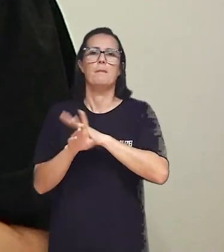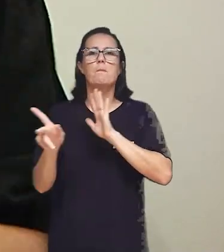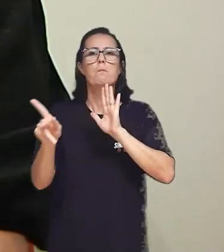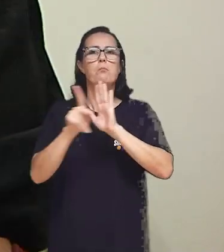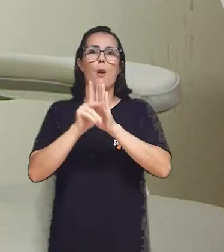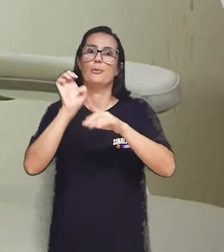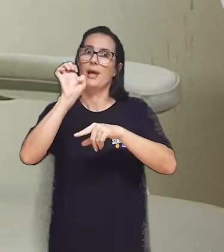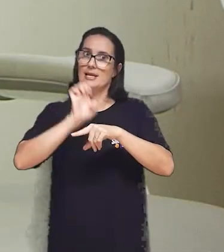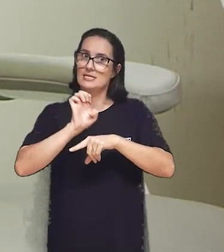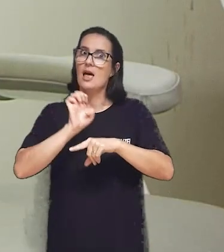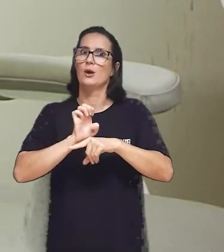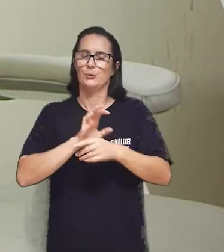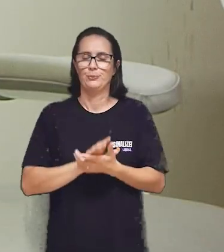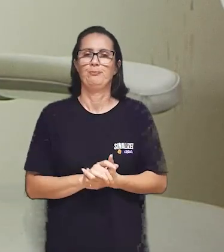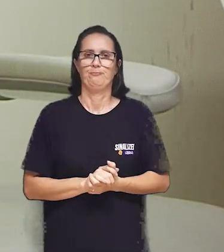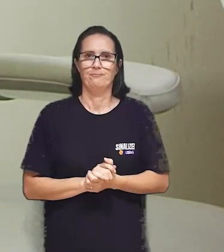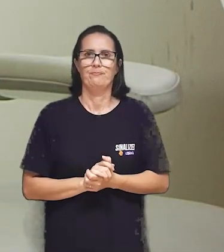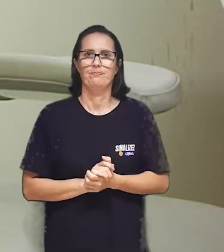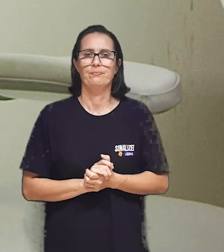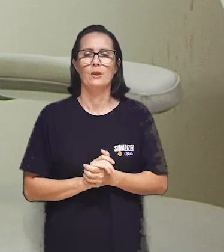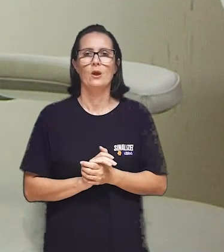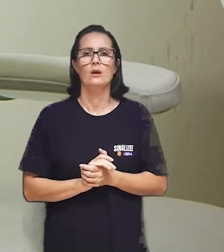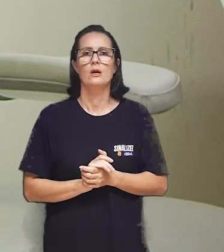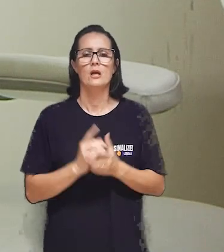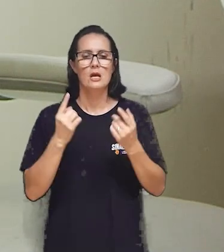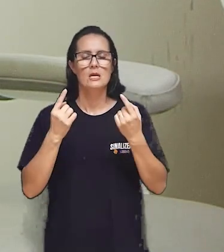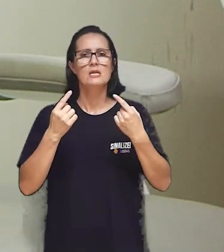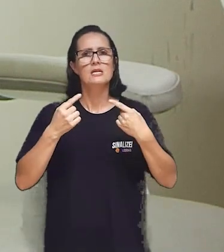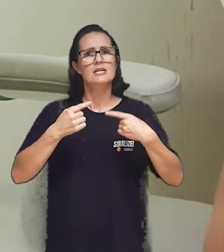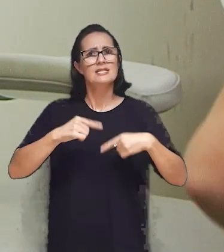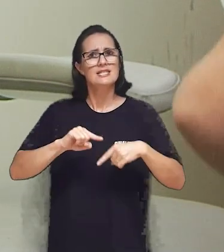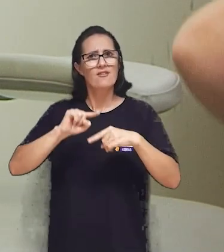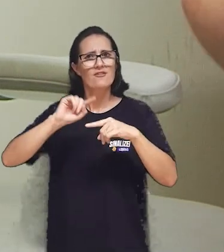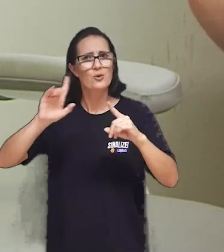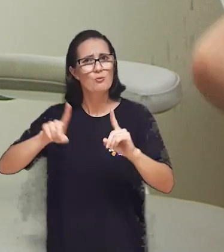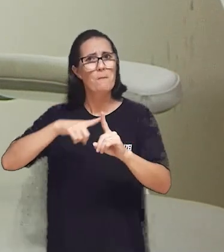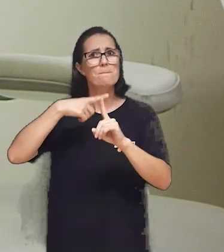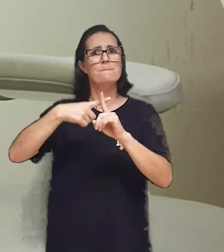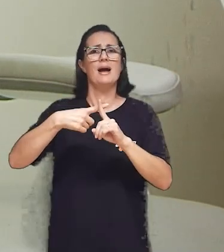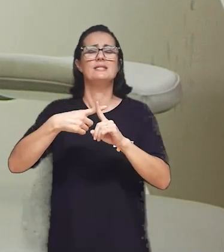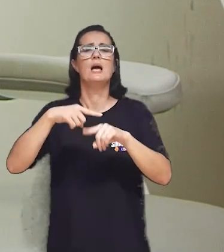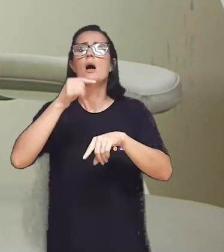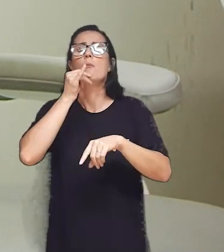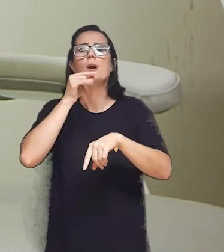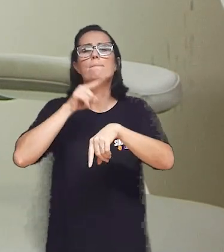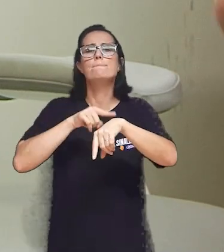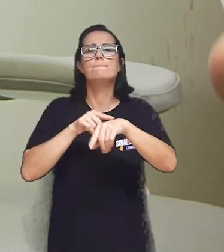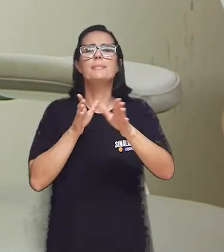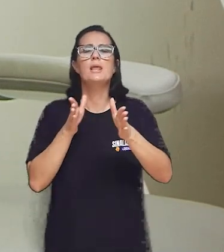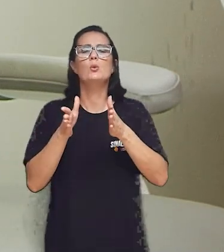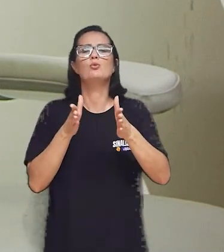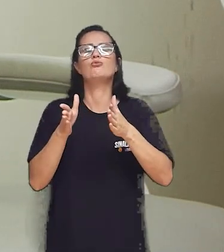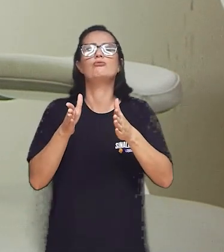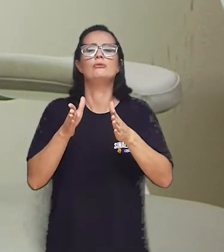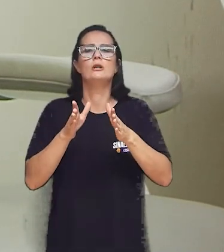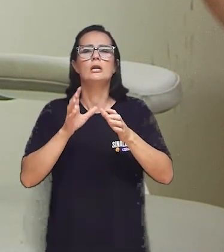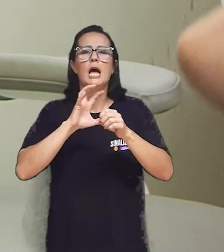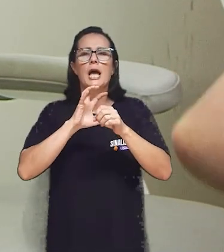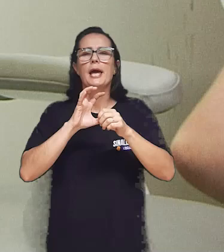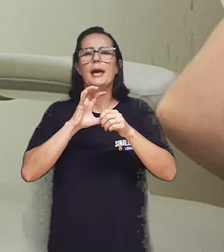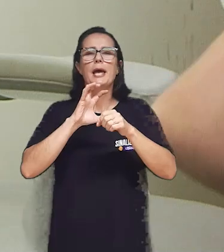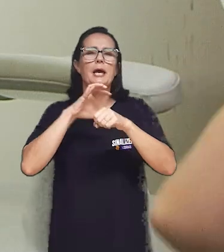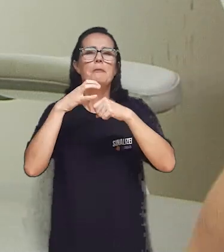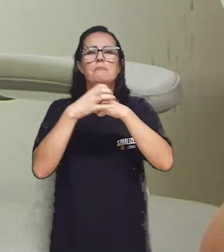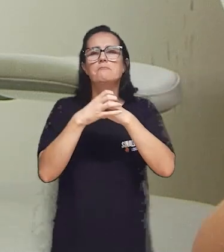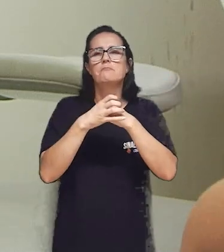do Estado. Quais são os desafios adicionais enfrentados durante crises, como a pandemia de Covid-19, por exemplo?